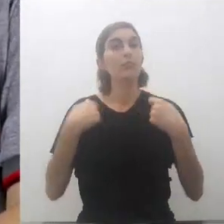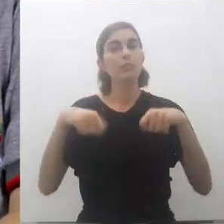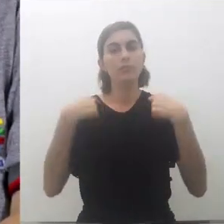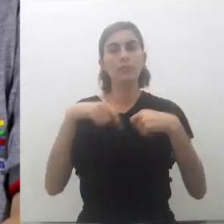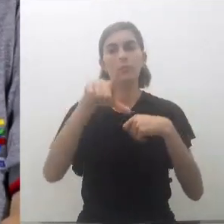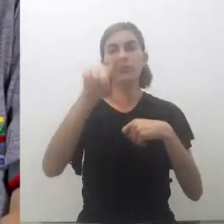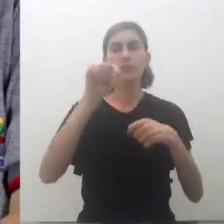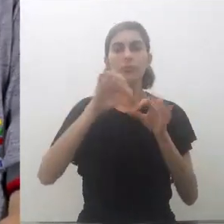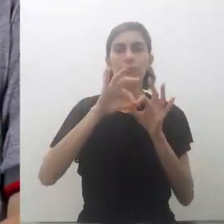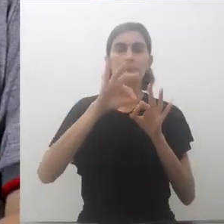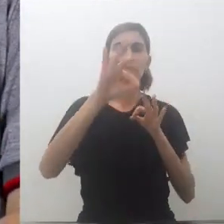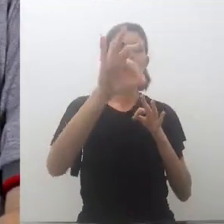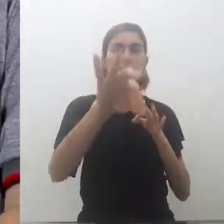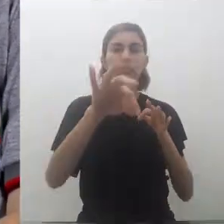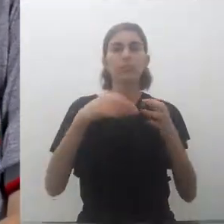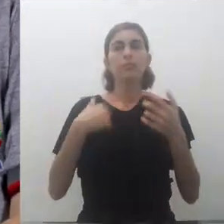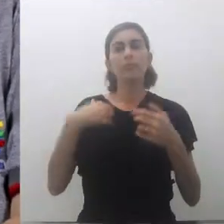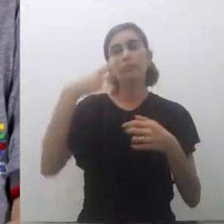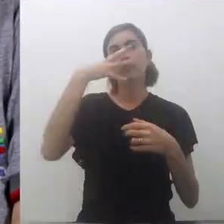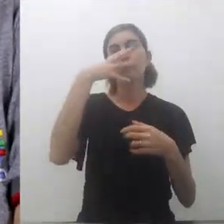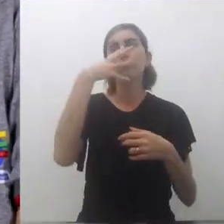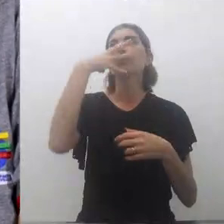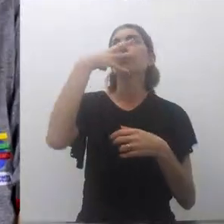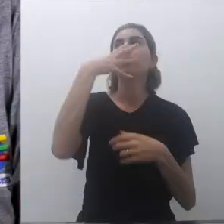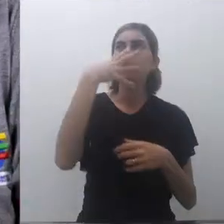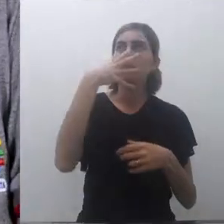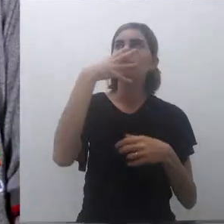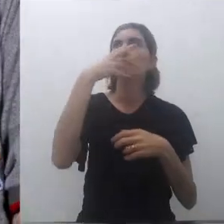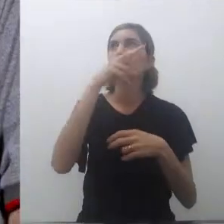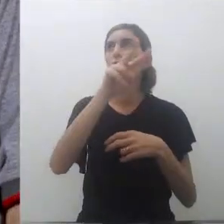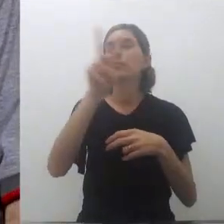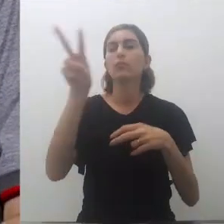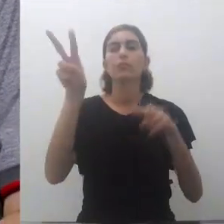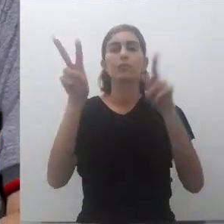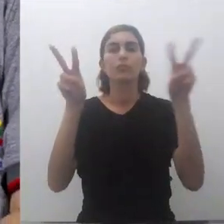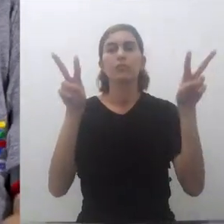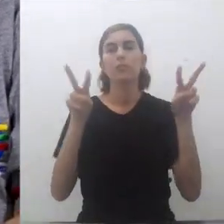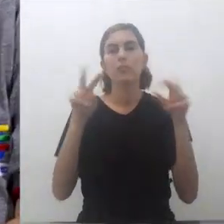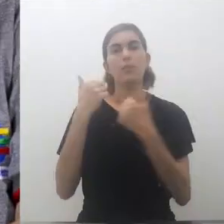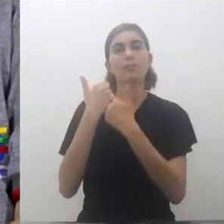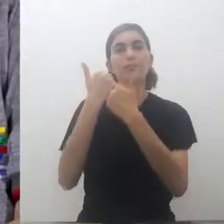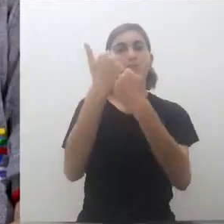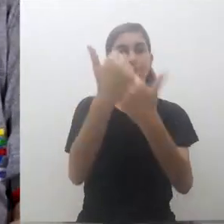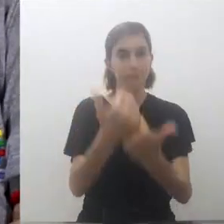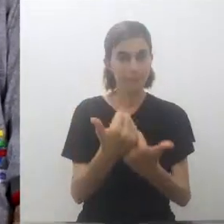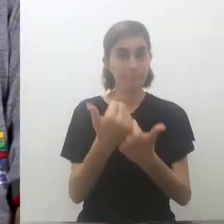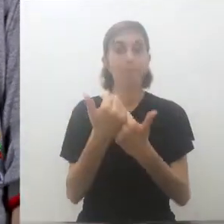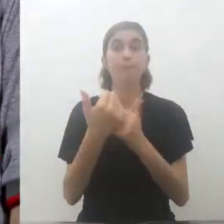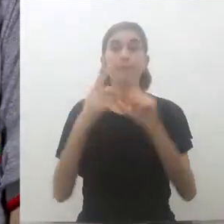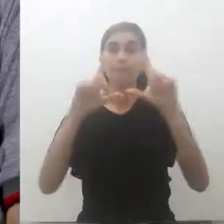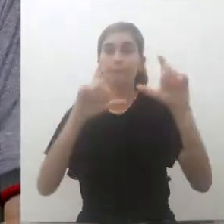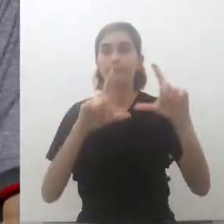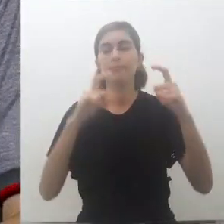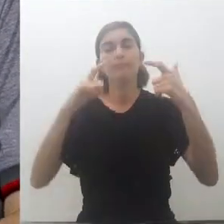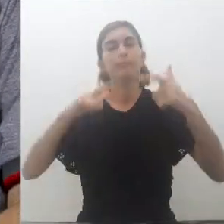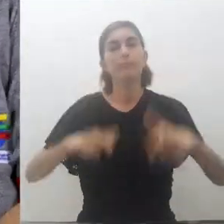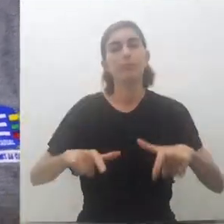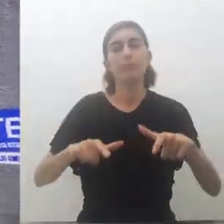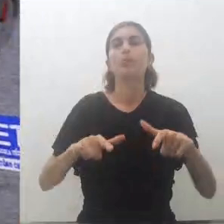distância que o observador vai ter sobre o objeto representado, sobre o ambiente